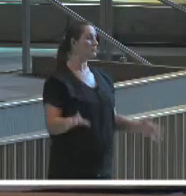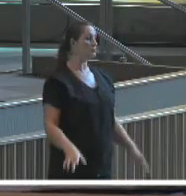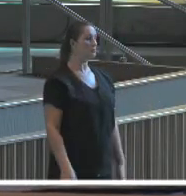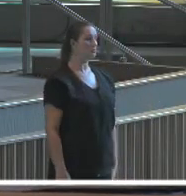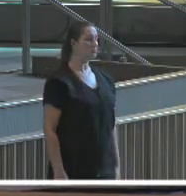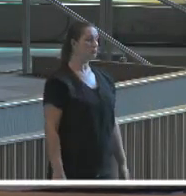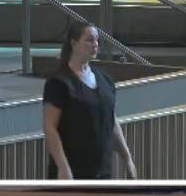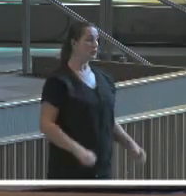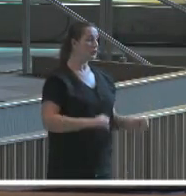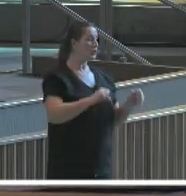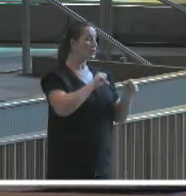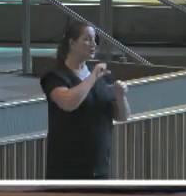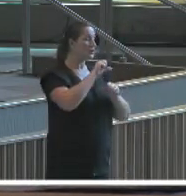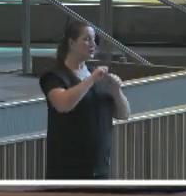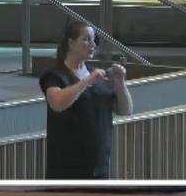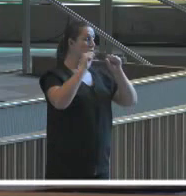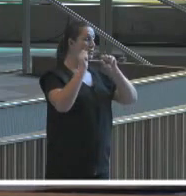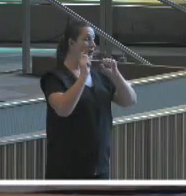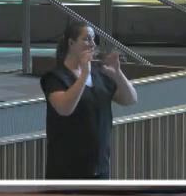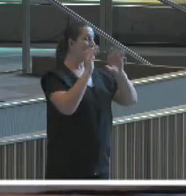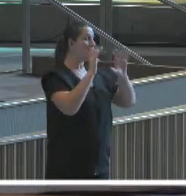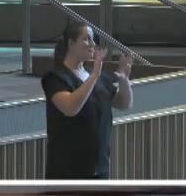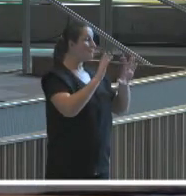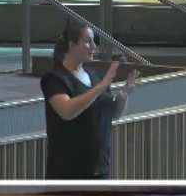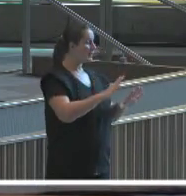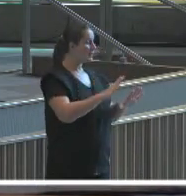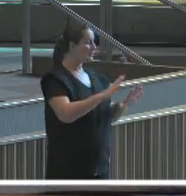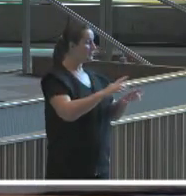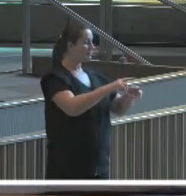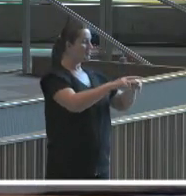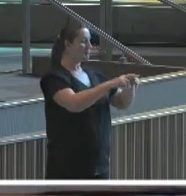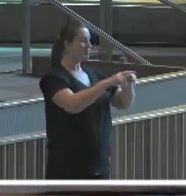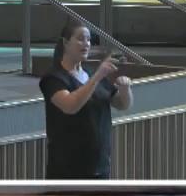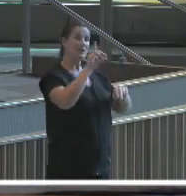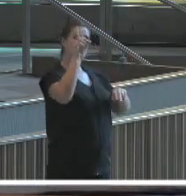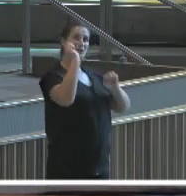Ele trocou a bênção de Deus pela capa.